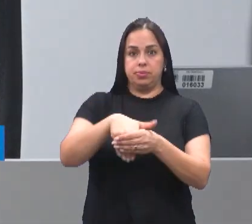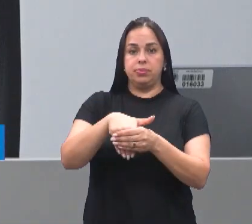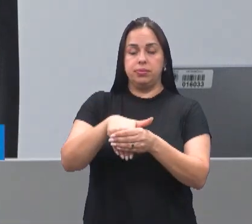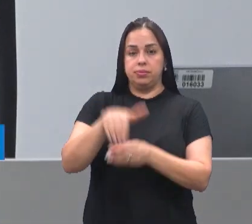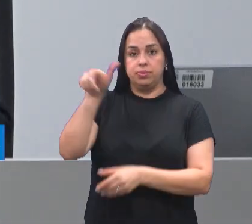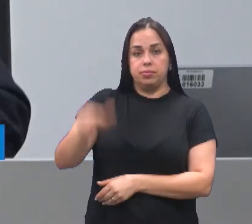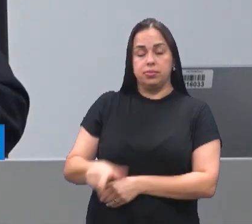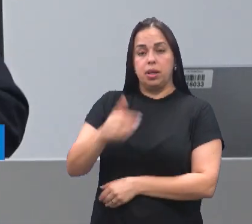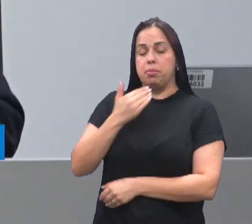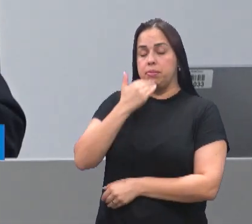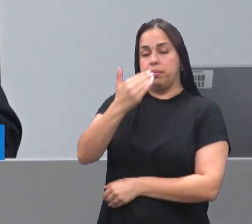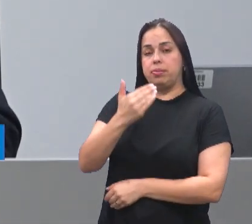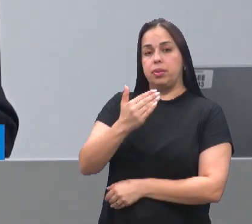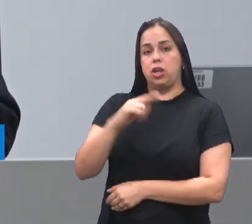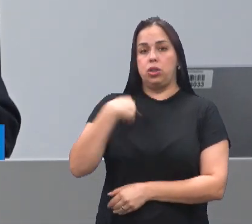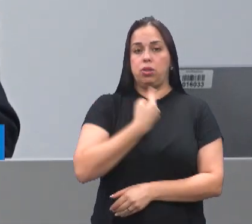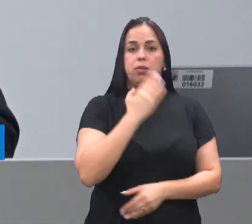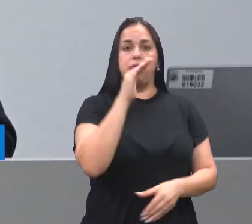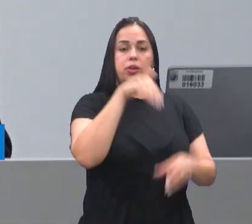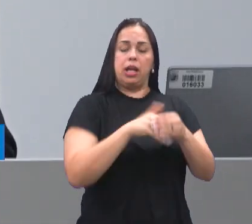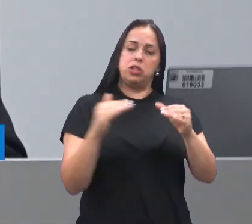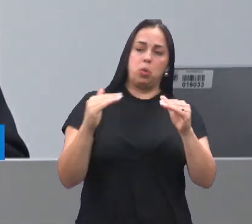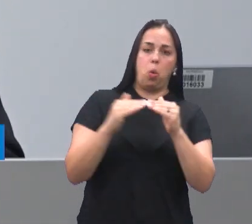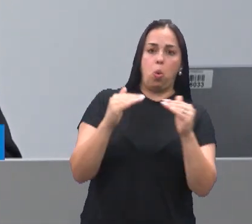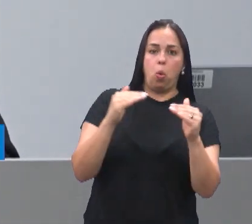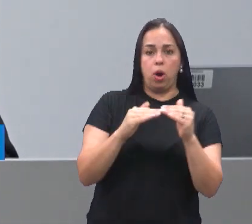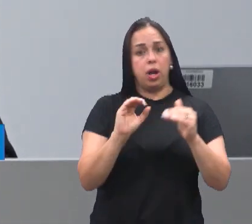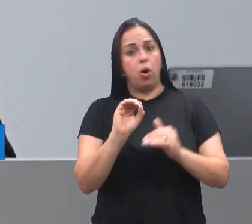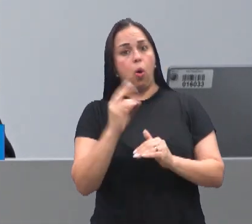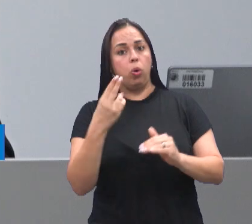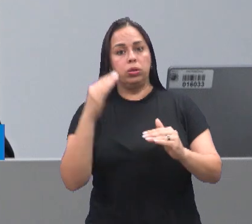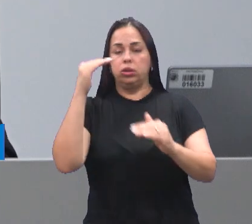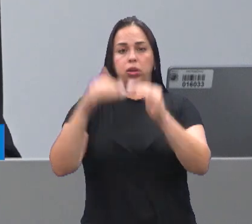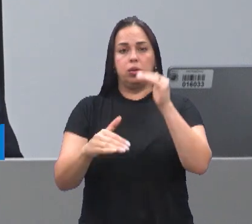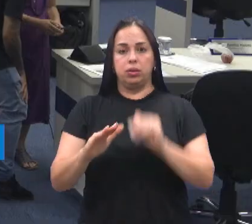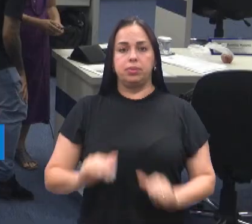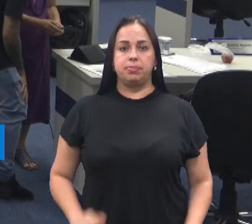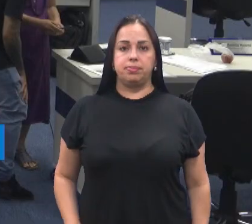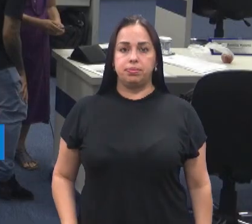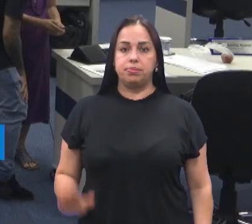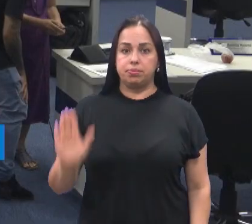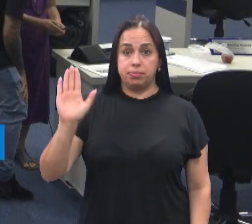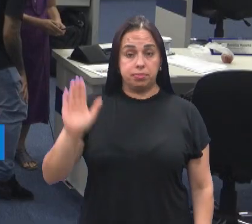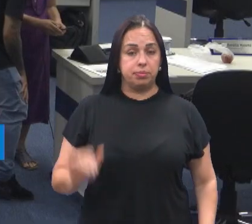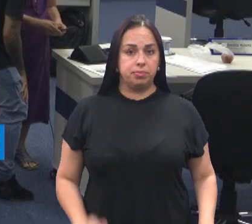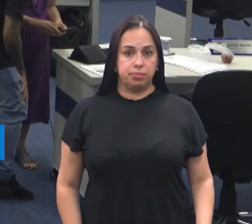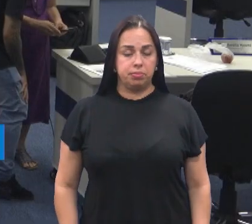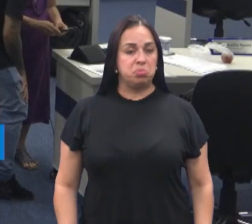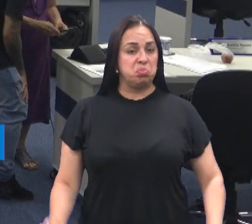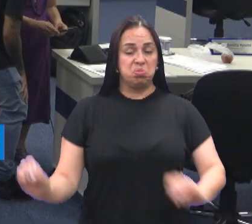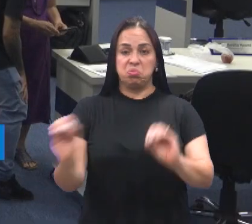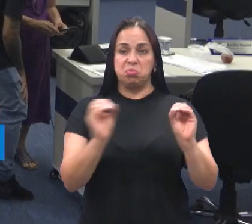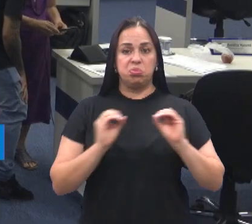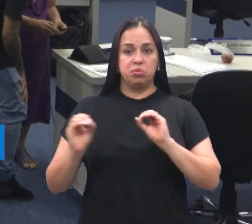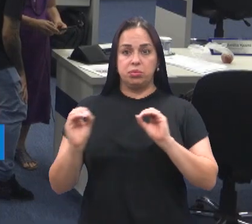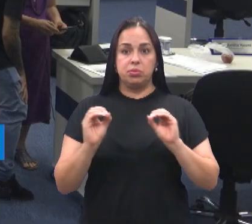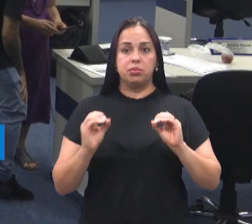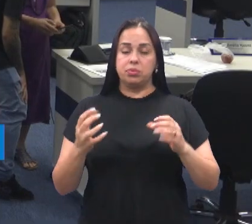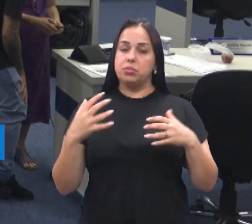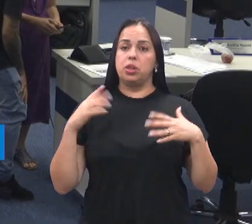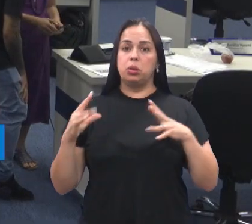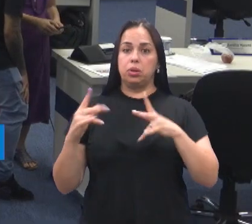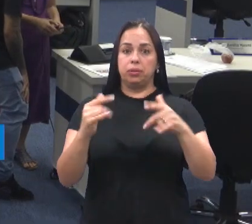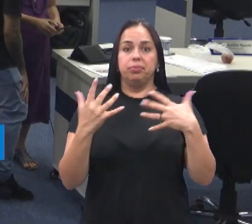do vereador José Luiz Nunes. Vereadores favoráveis permaneçam como estão, os contrários que se manifestem. Nenhum voto contrário. Sem nenhum